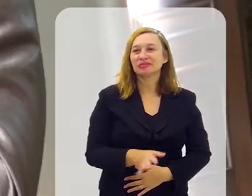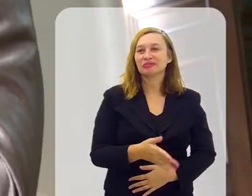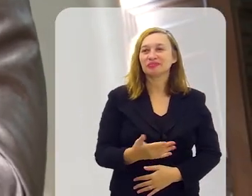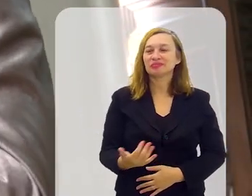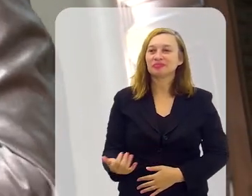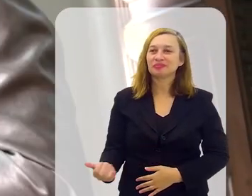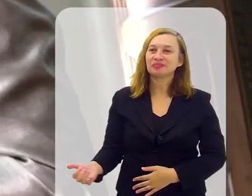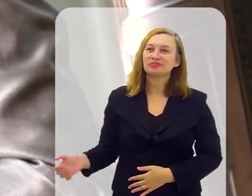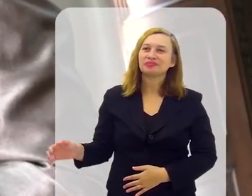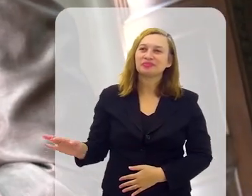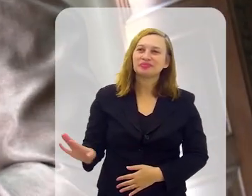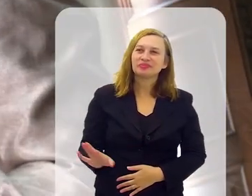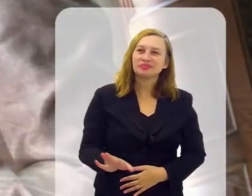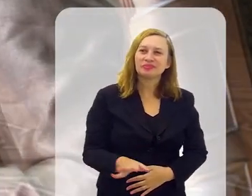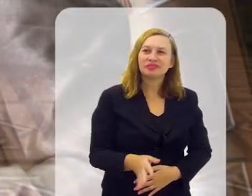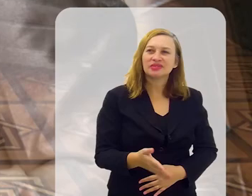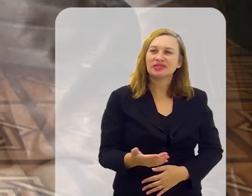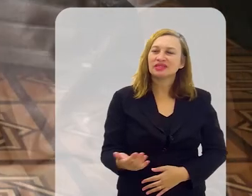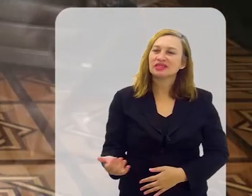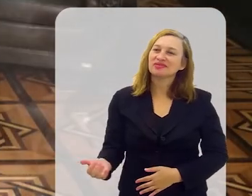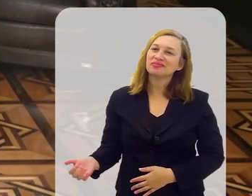Jesus.